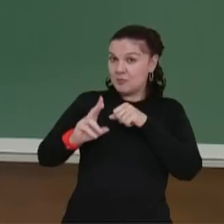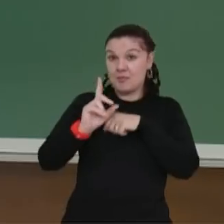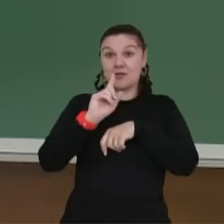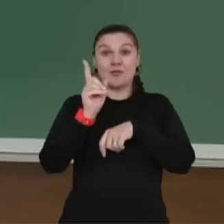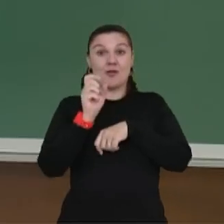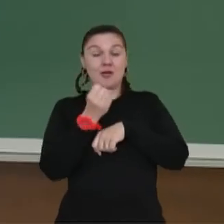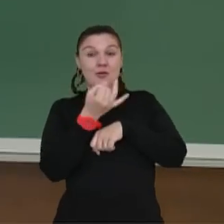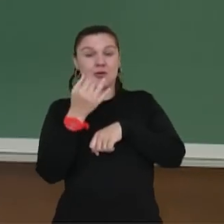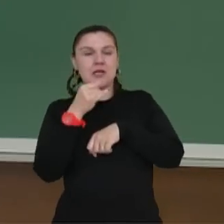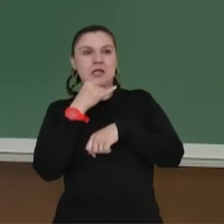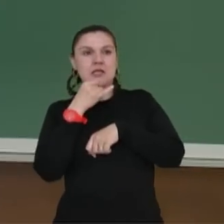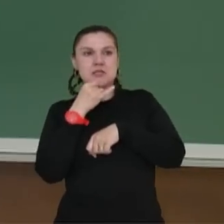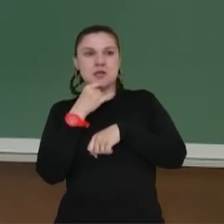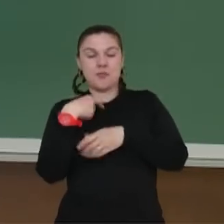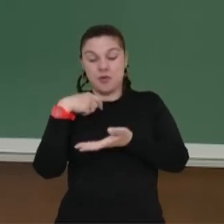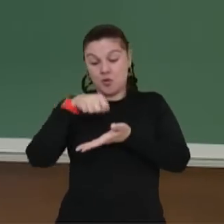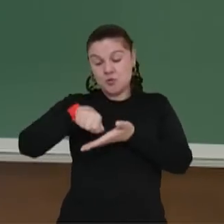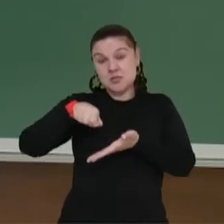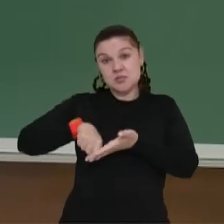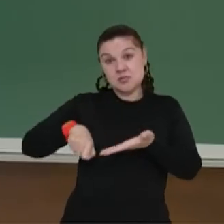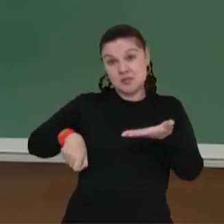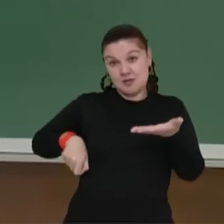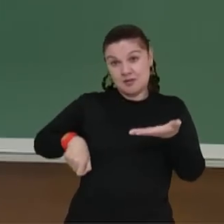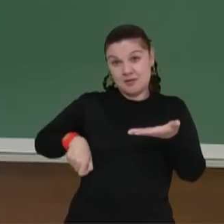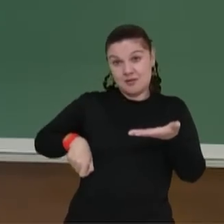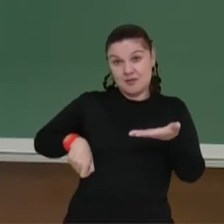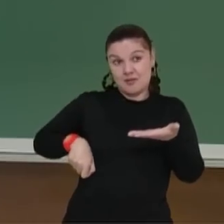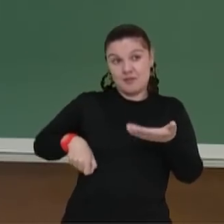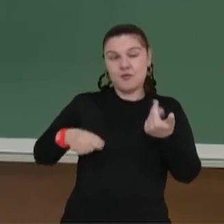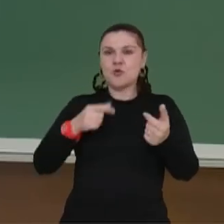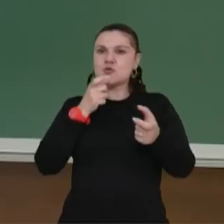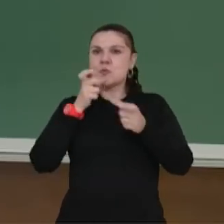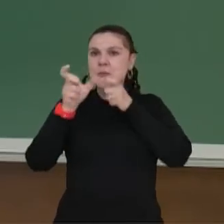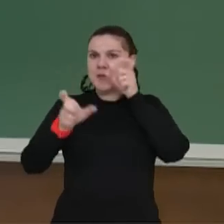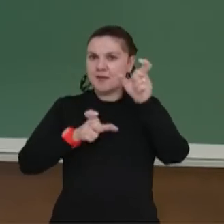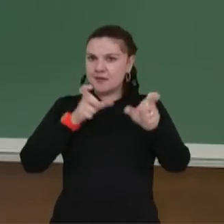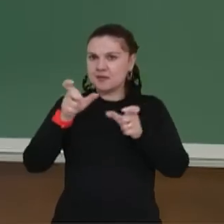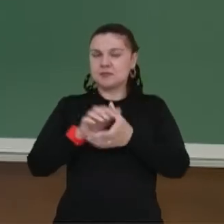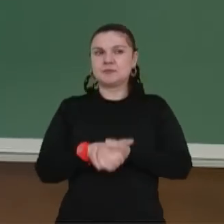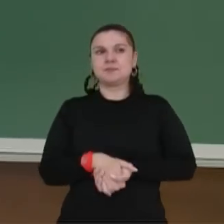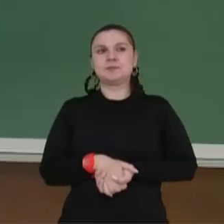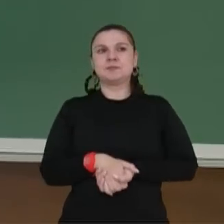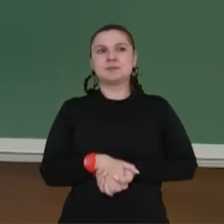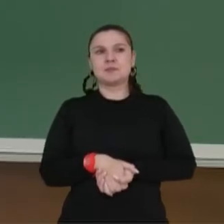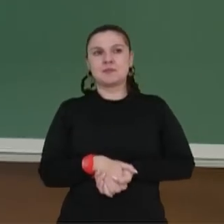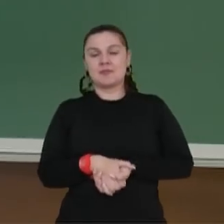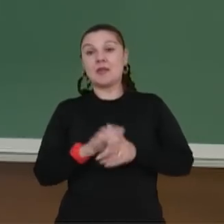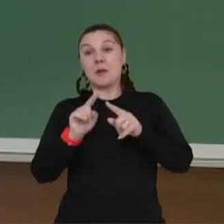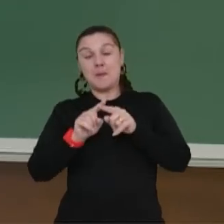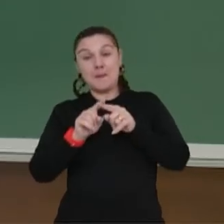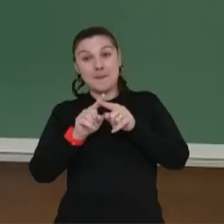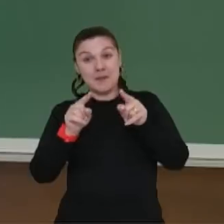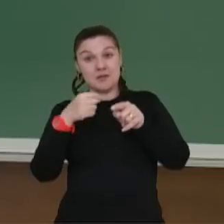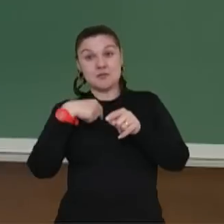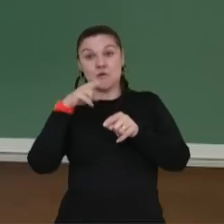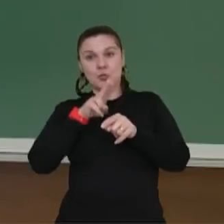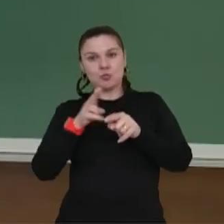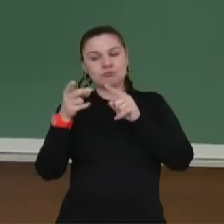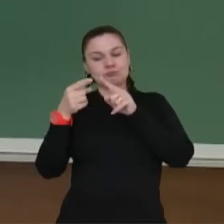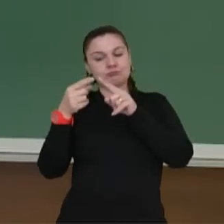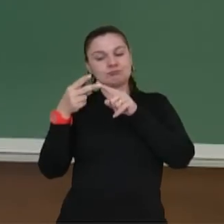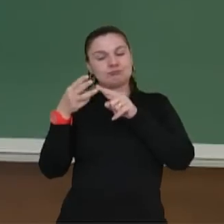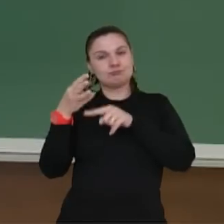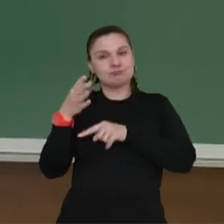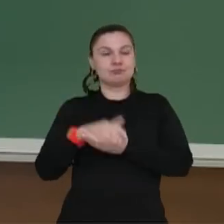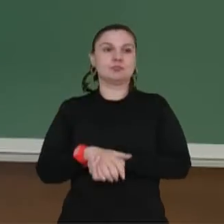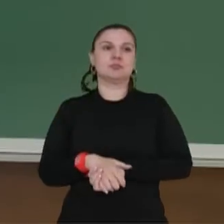contadas. Ou seja, eu escrevo as características, eu escrevo as qualidades, uso palavras para representar essas qualidades, mas eu não enumero